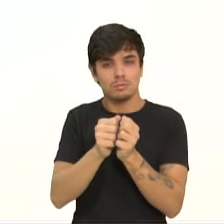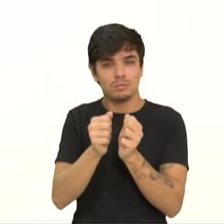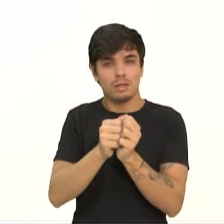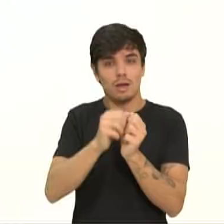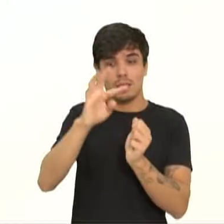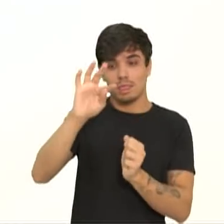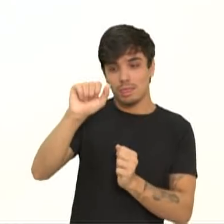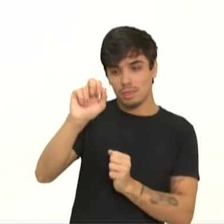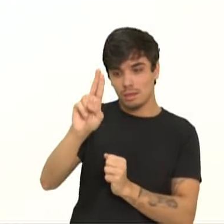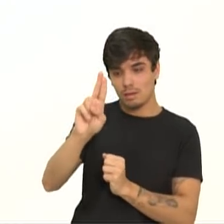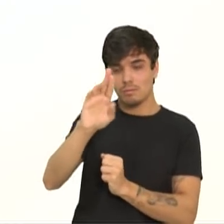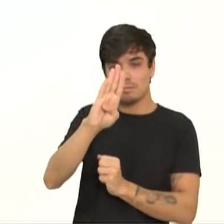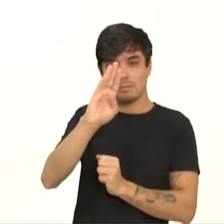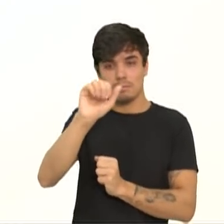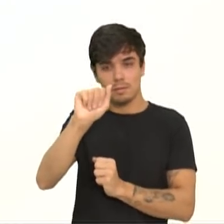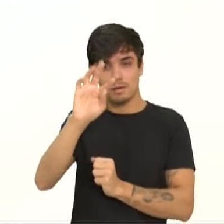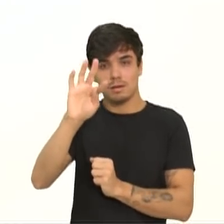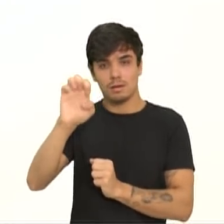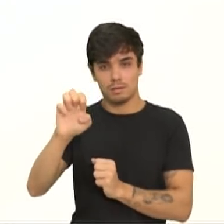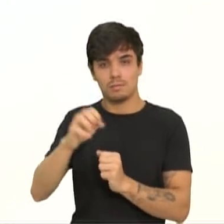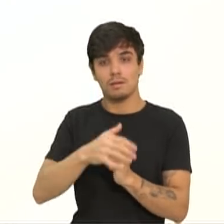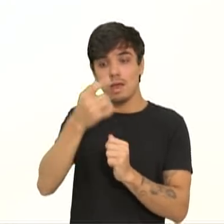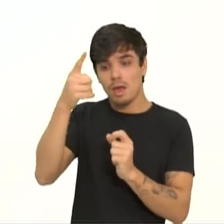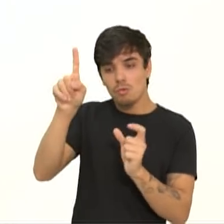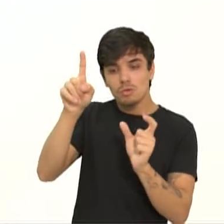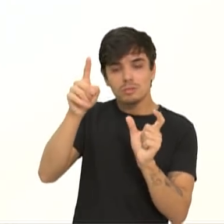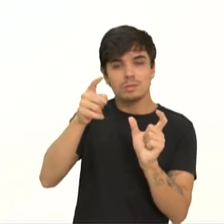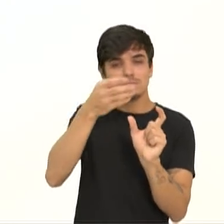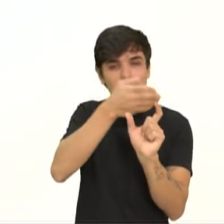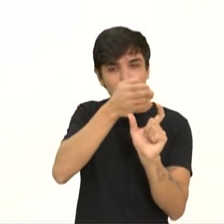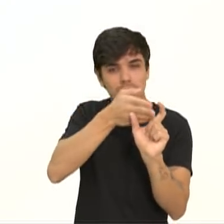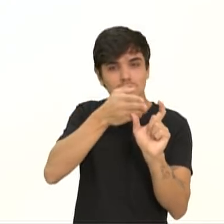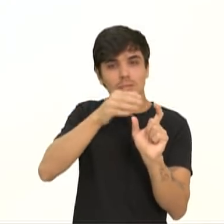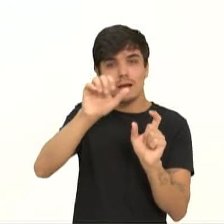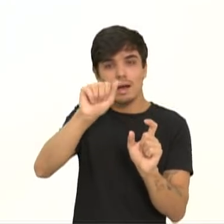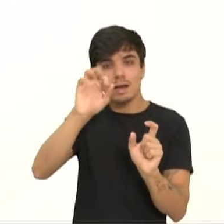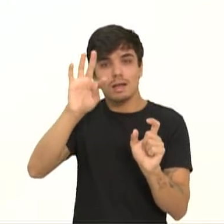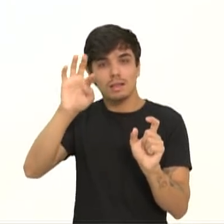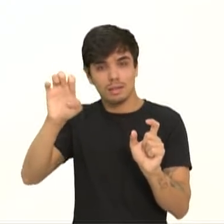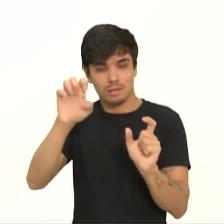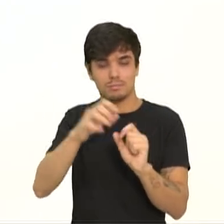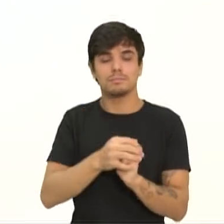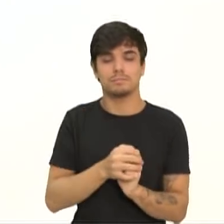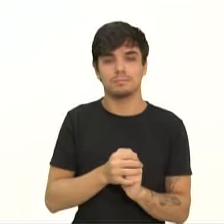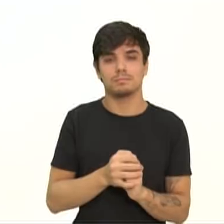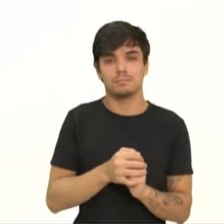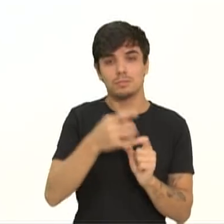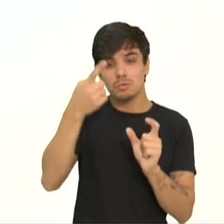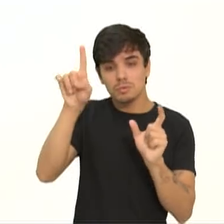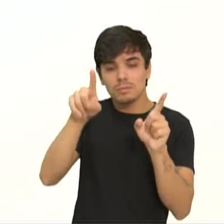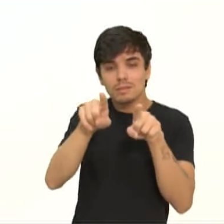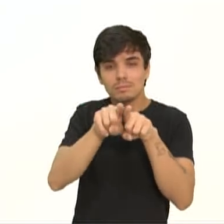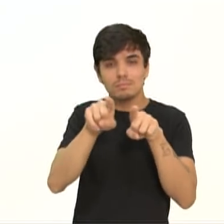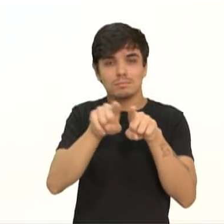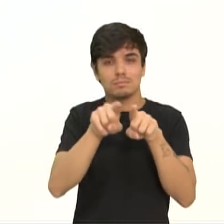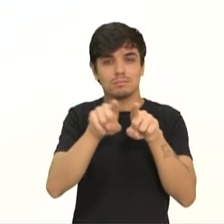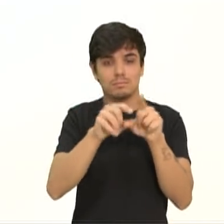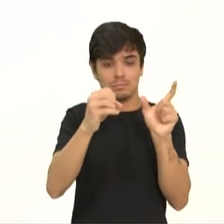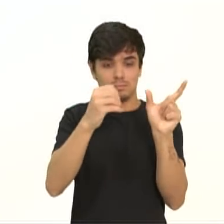Taubaté, a última sílaba tônica, até. Última sílaba tônica também, oxítona.